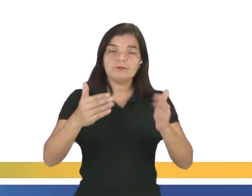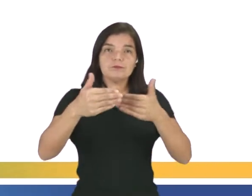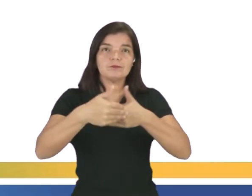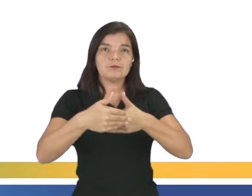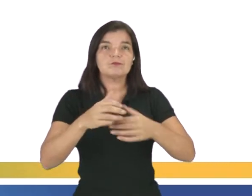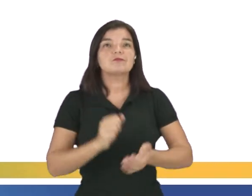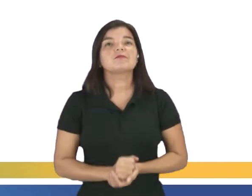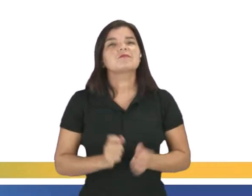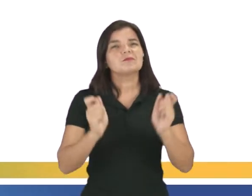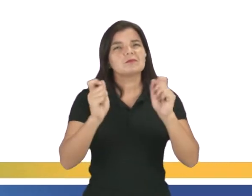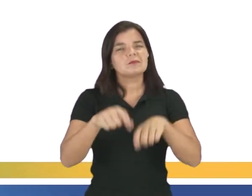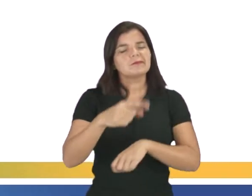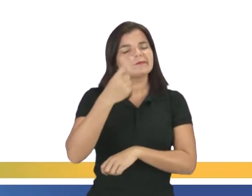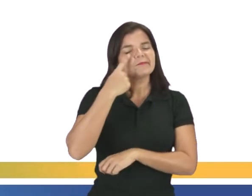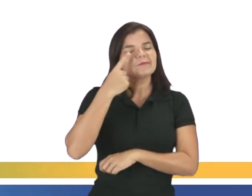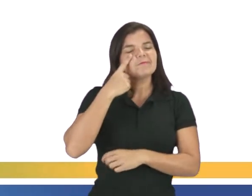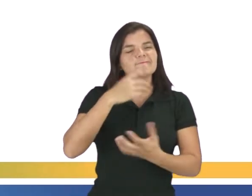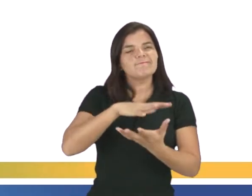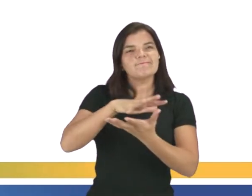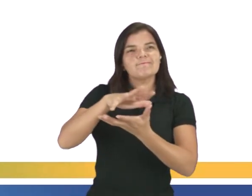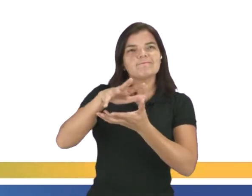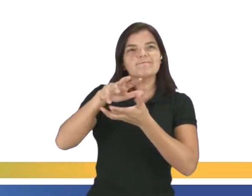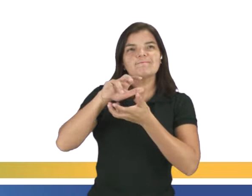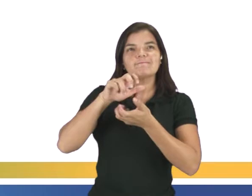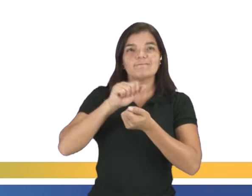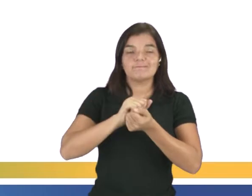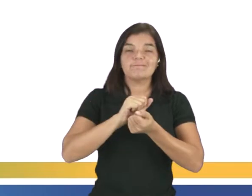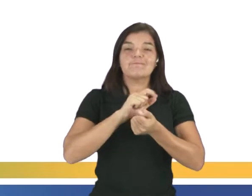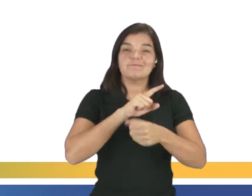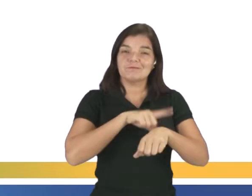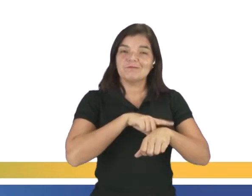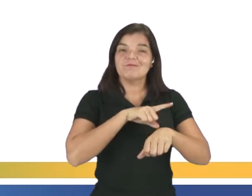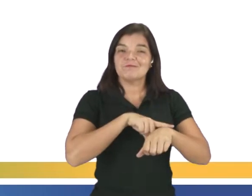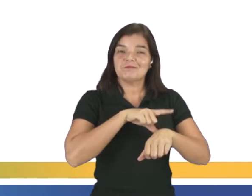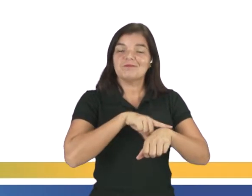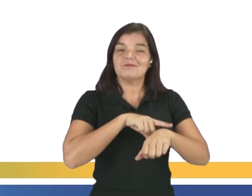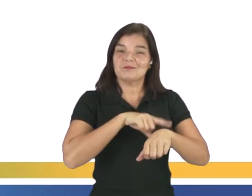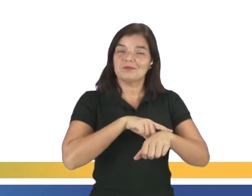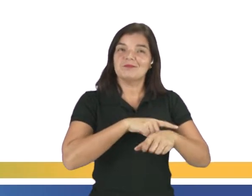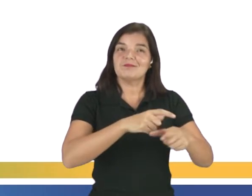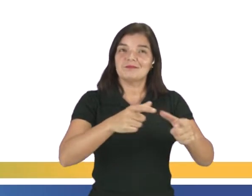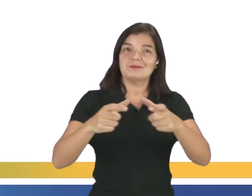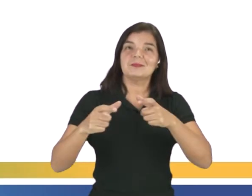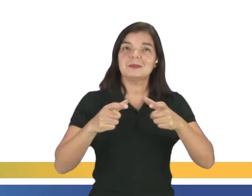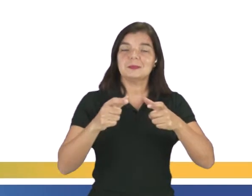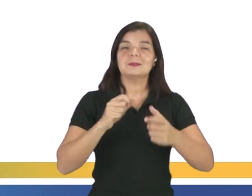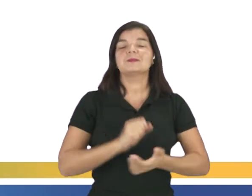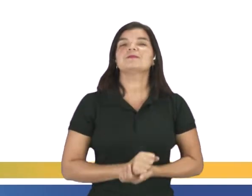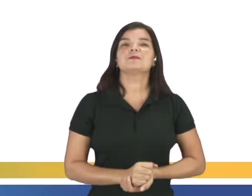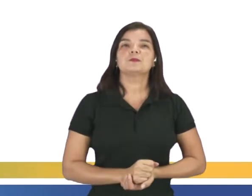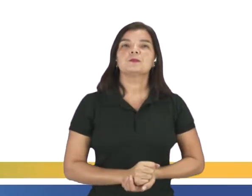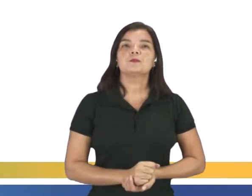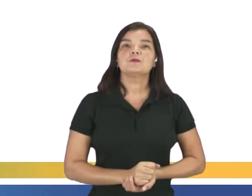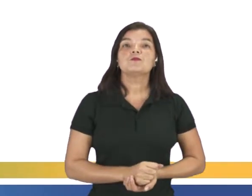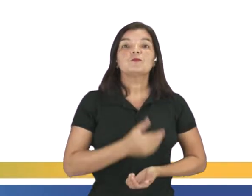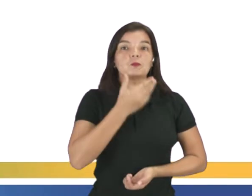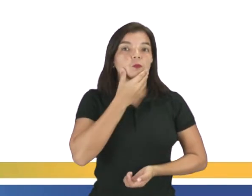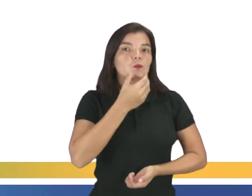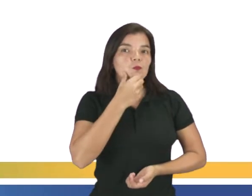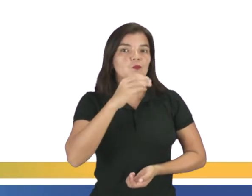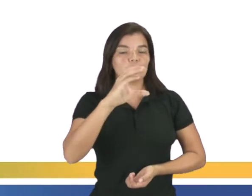caixa fechada, é possível recriar o universo, seu tempo, seu espaço. O